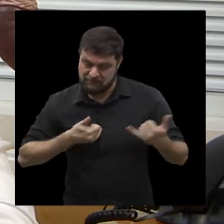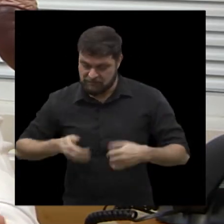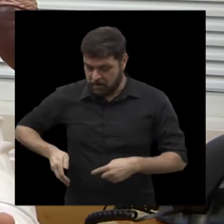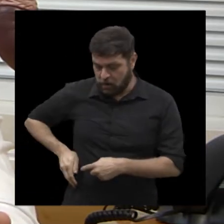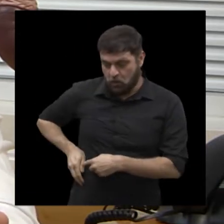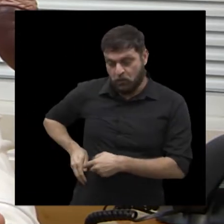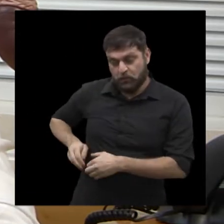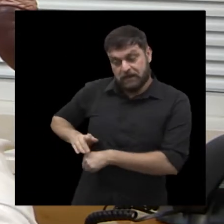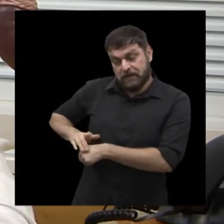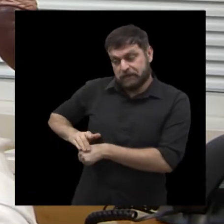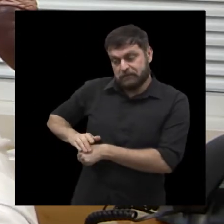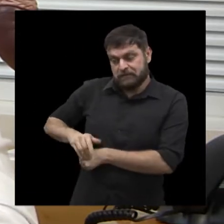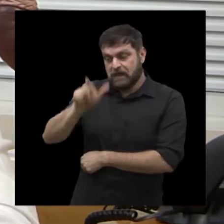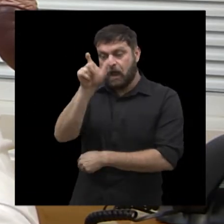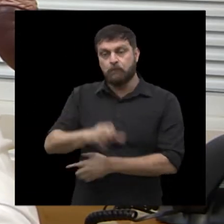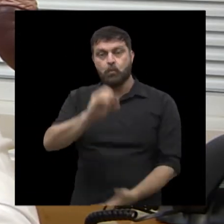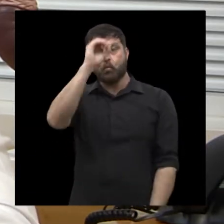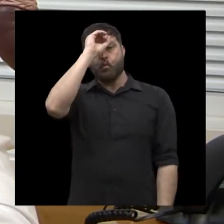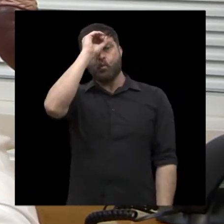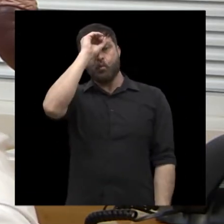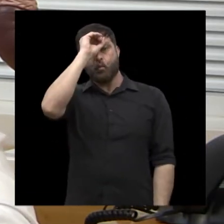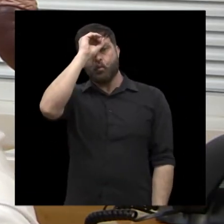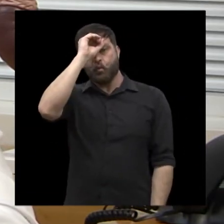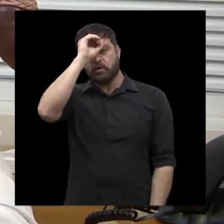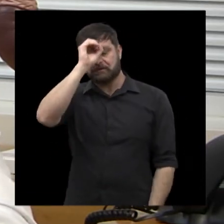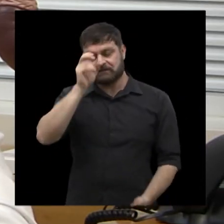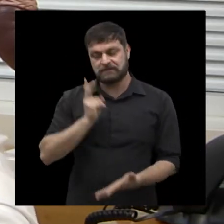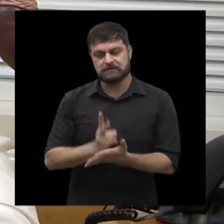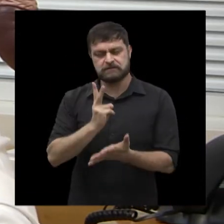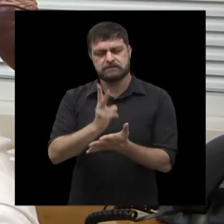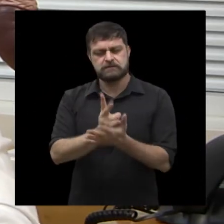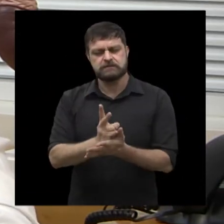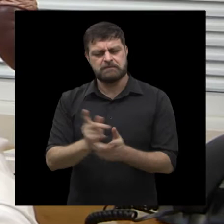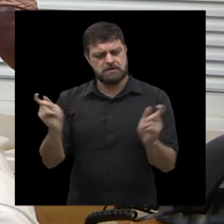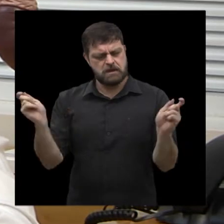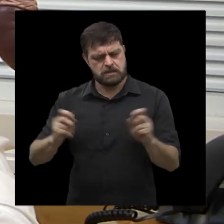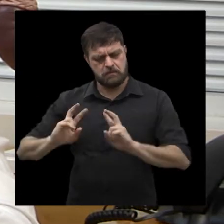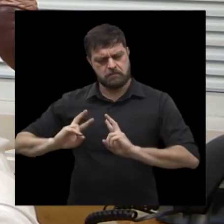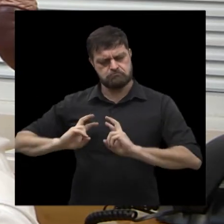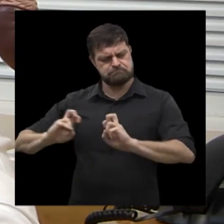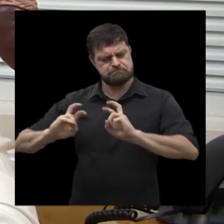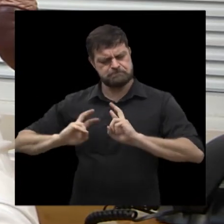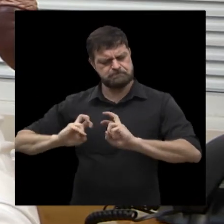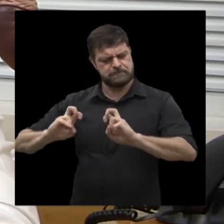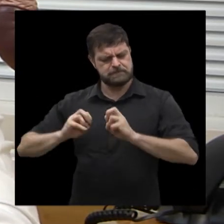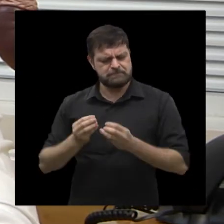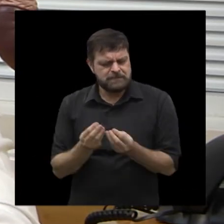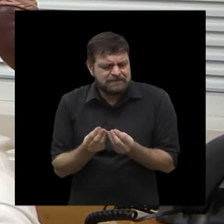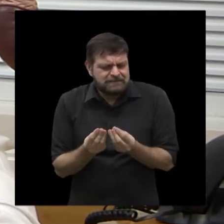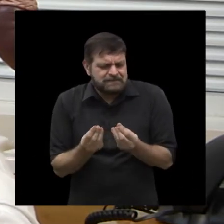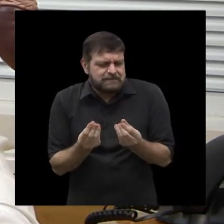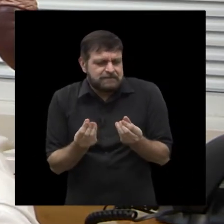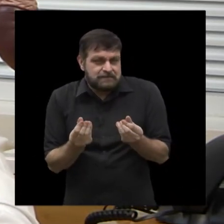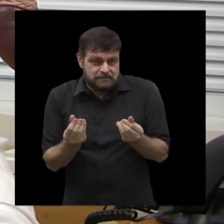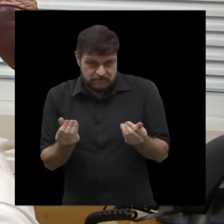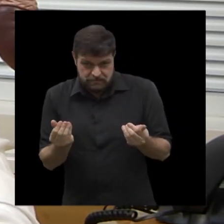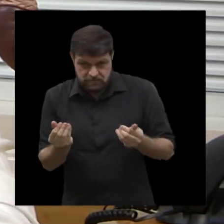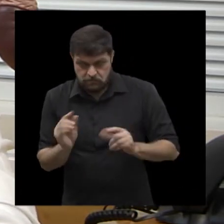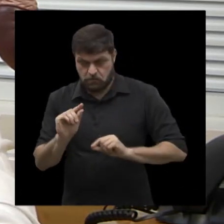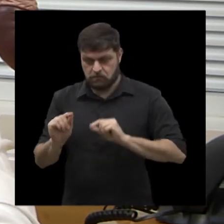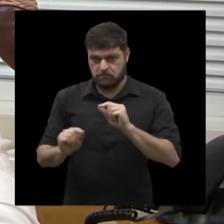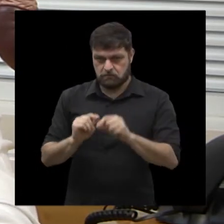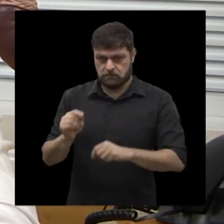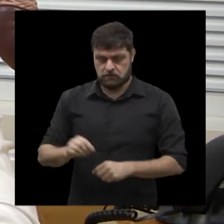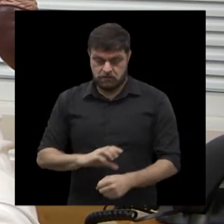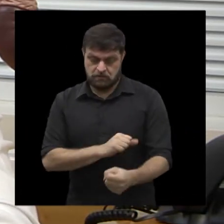é silenciosa, né? Normalmente ela sempre tem alguma coisa, por mais sutil que seja, sabe? Um discreto